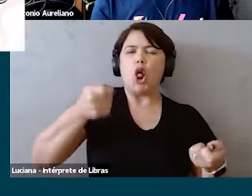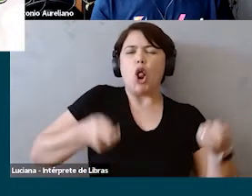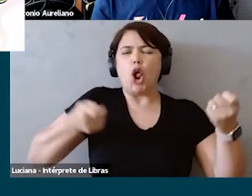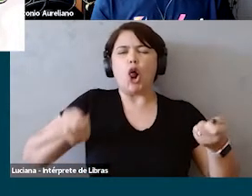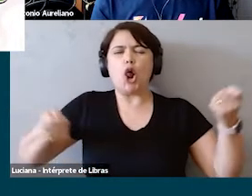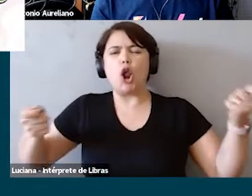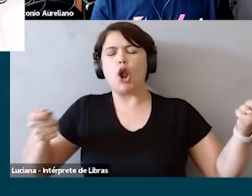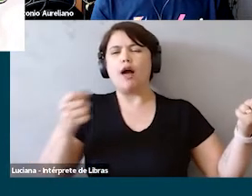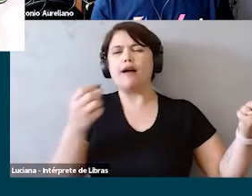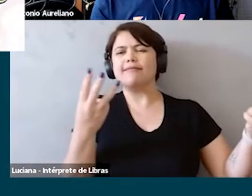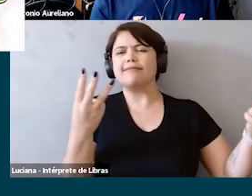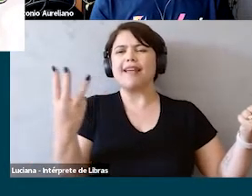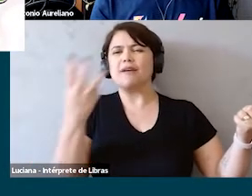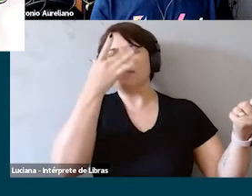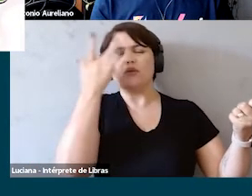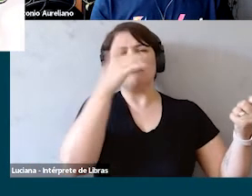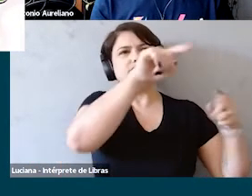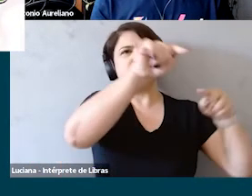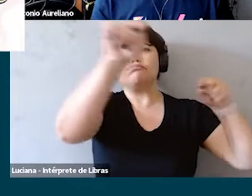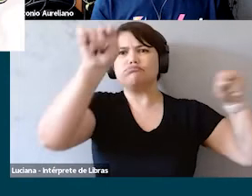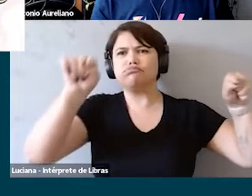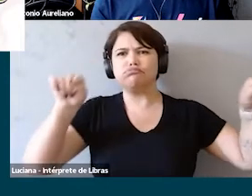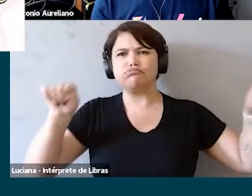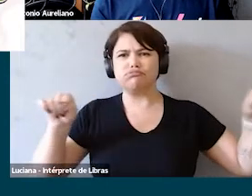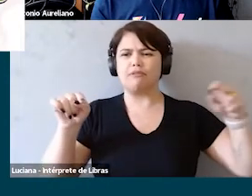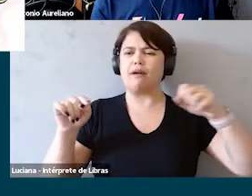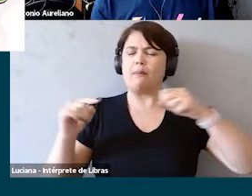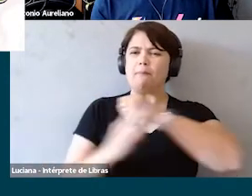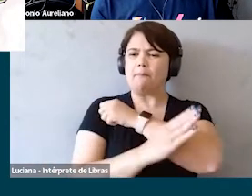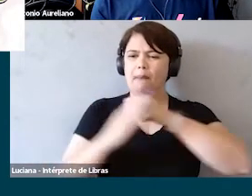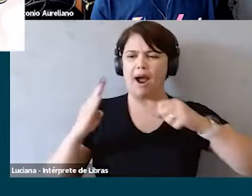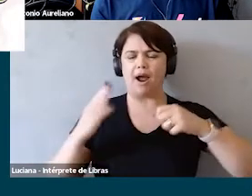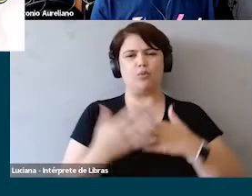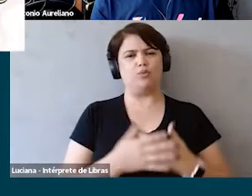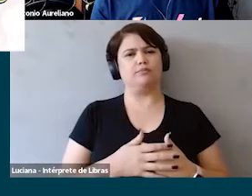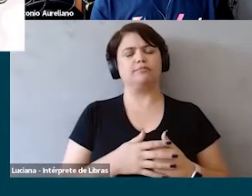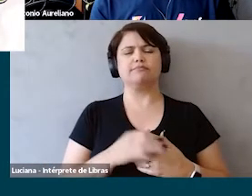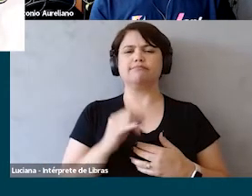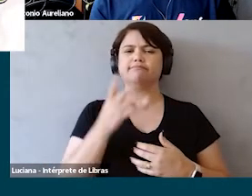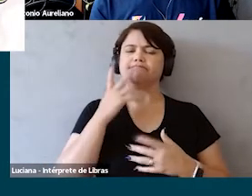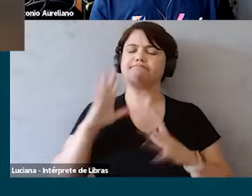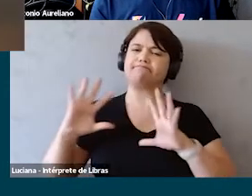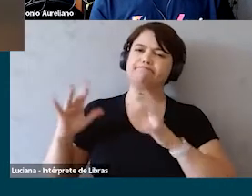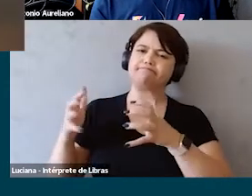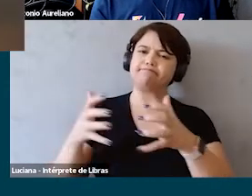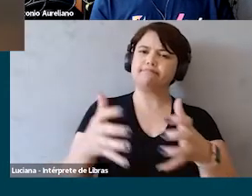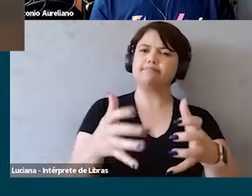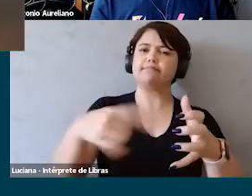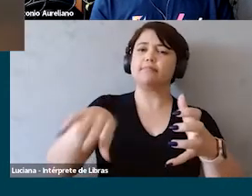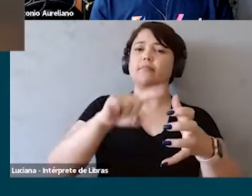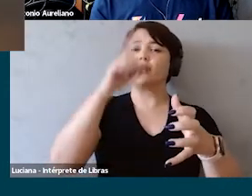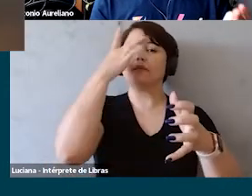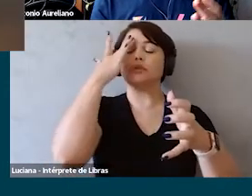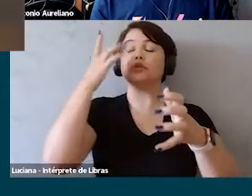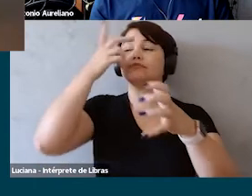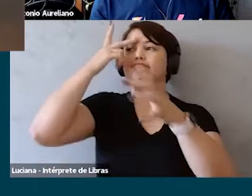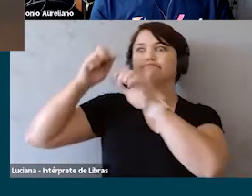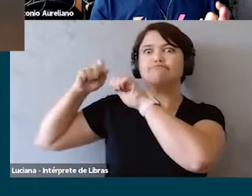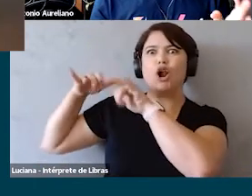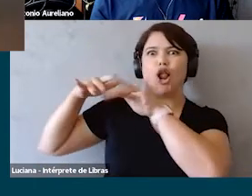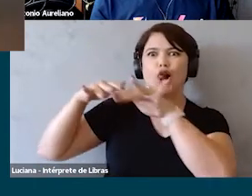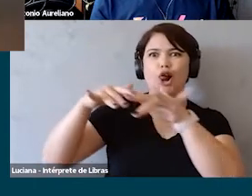a orquestra, 30 pessoas, espalhadas por 3 bairros diferentes. E a gente traz o ponto do